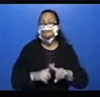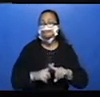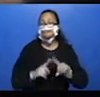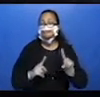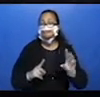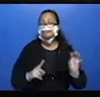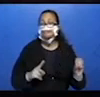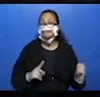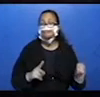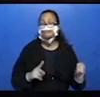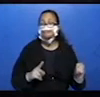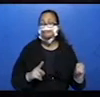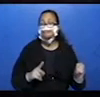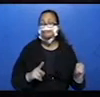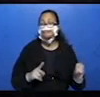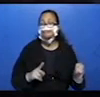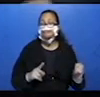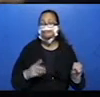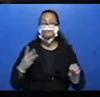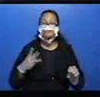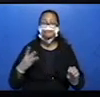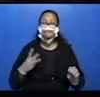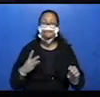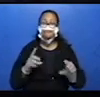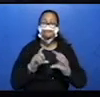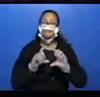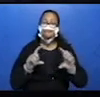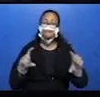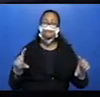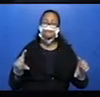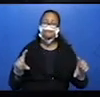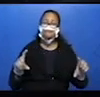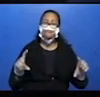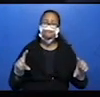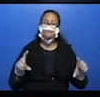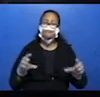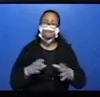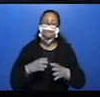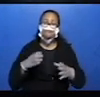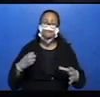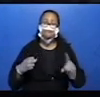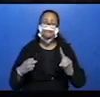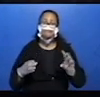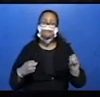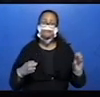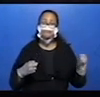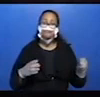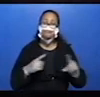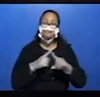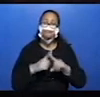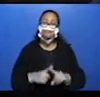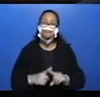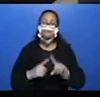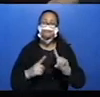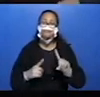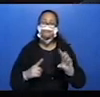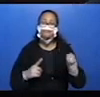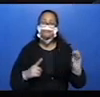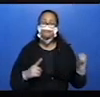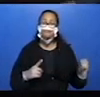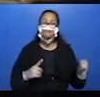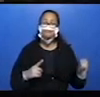10. Na terceira linha, ele foi aumentado em 100 vezes. Eu multipliquei por 100. Olha lá, onde ele foi